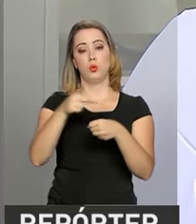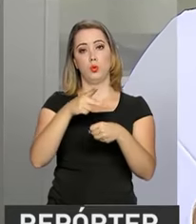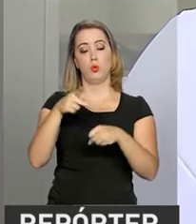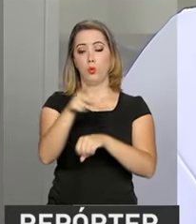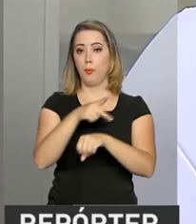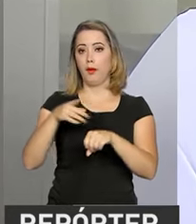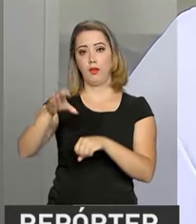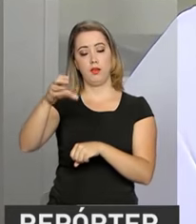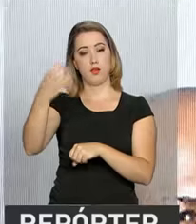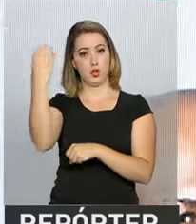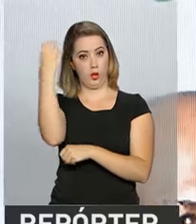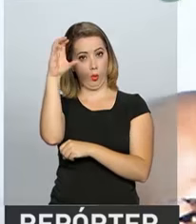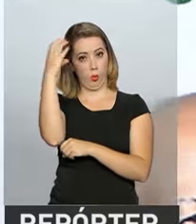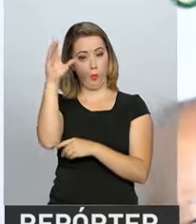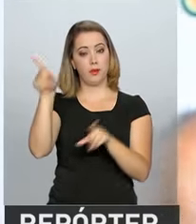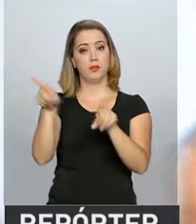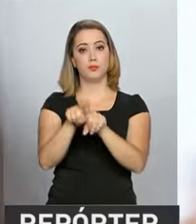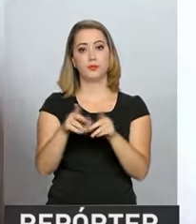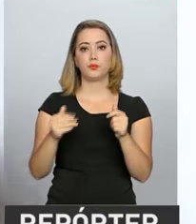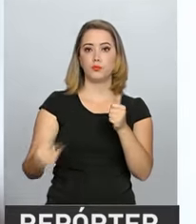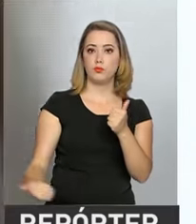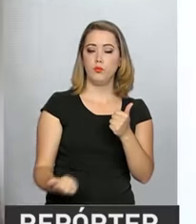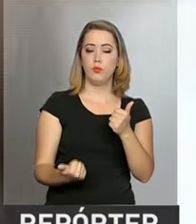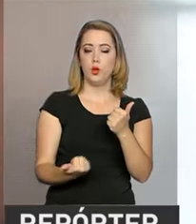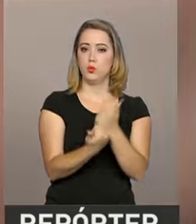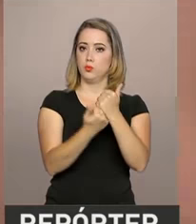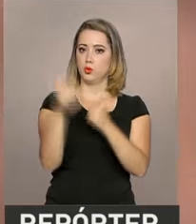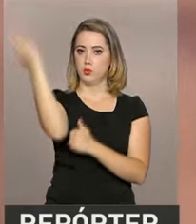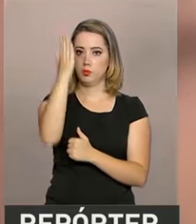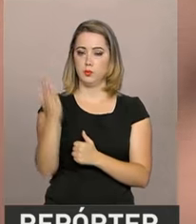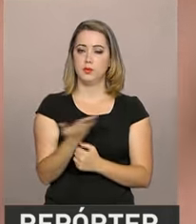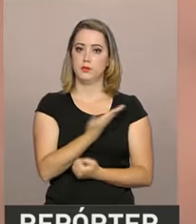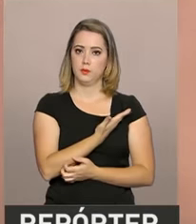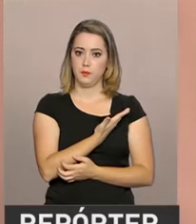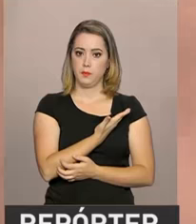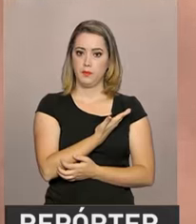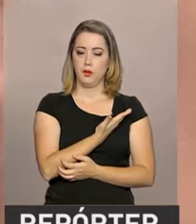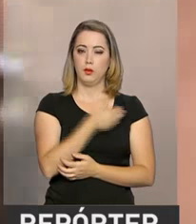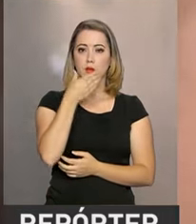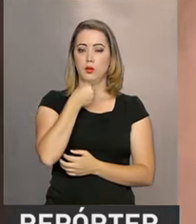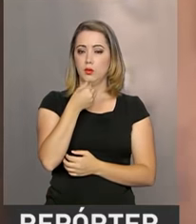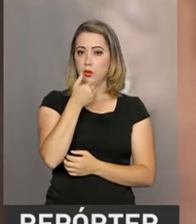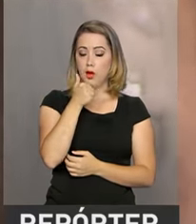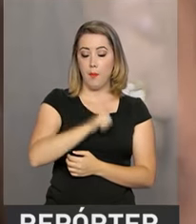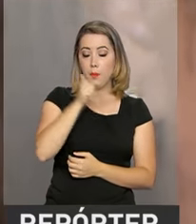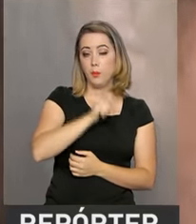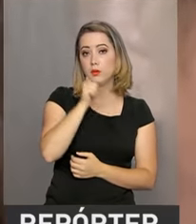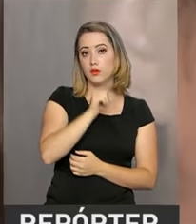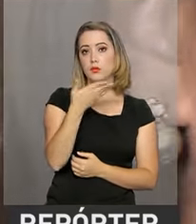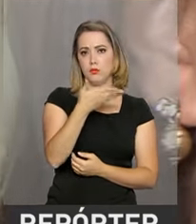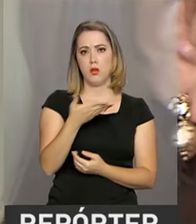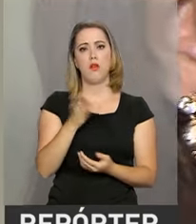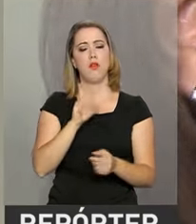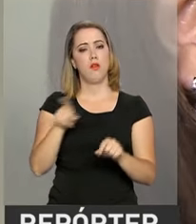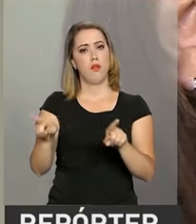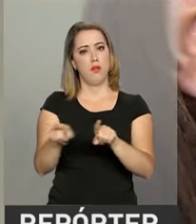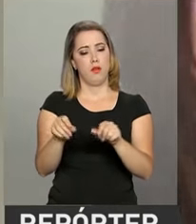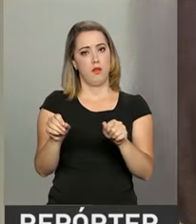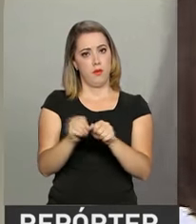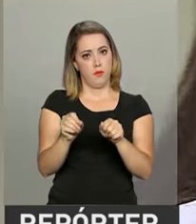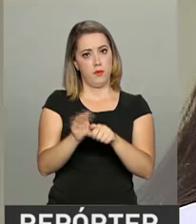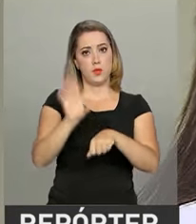Fabiane está no programa Mais Médicos desde agosto de 2015 ela conta que cursou medicina para ajudar